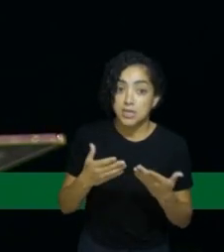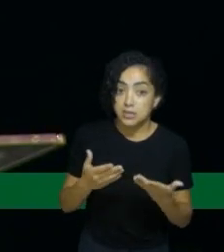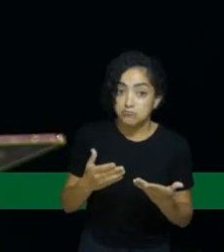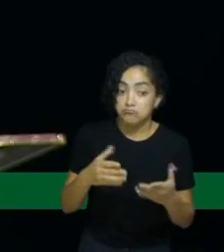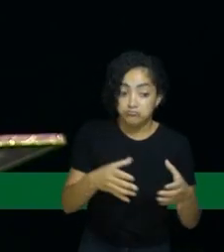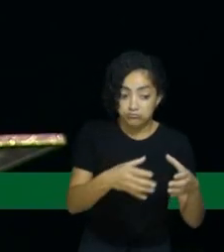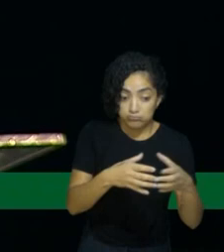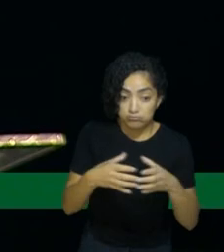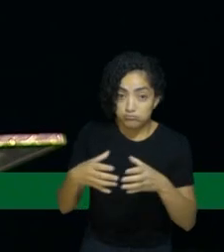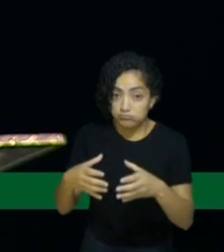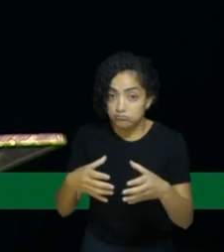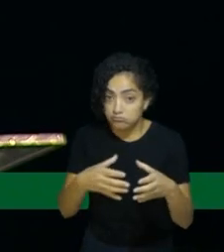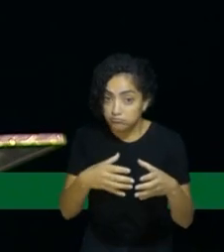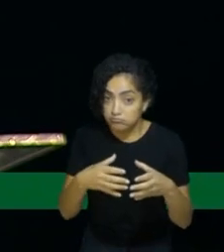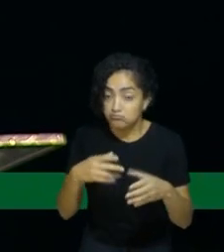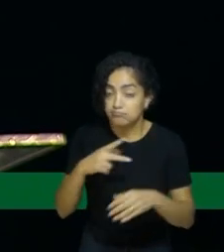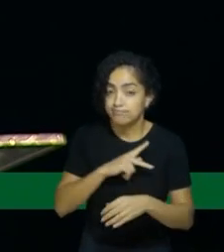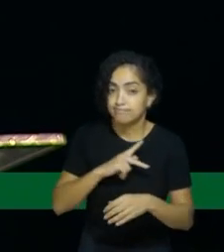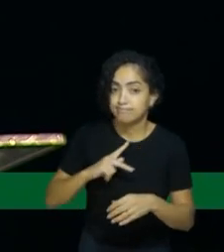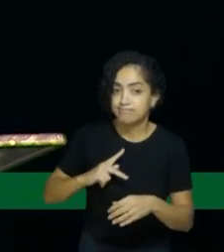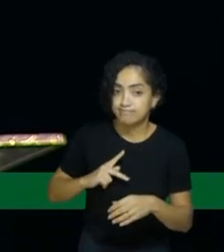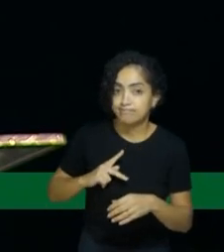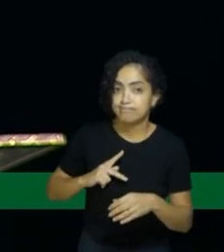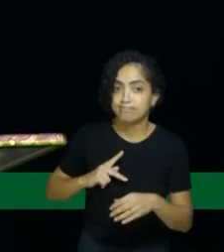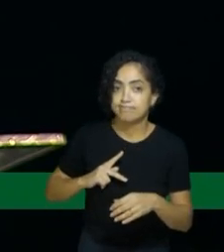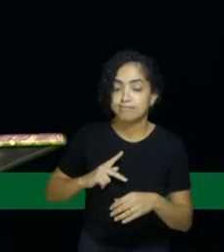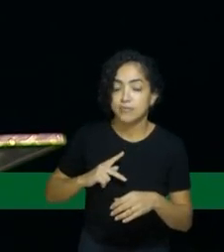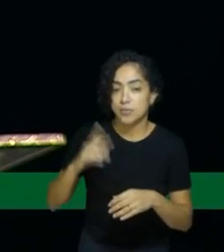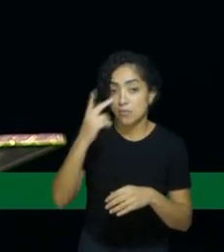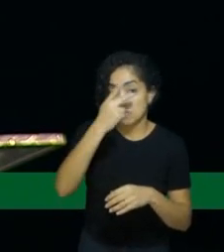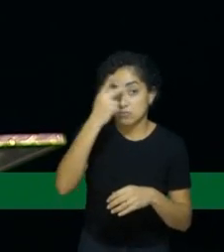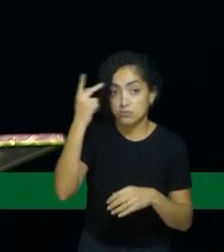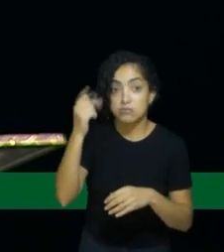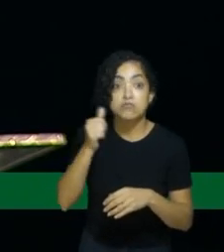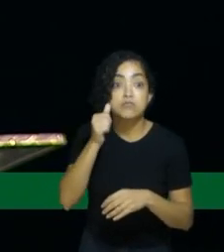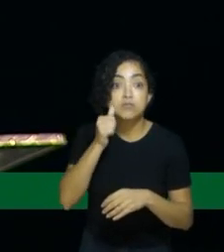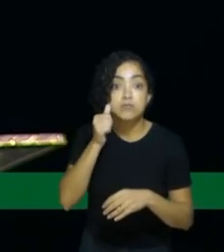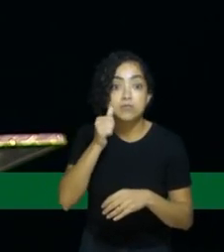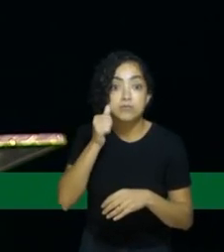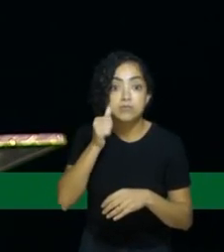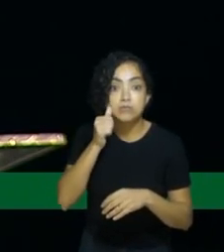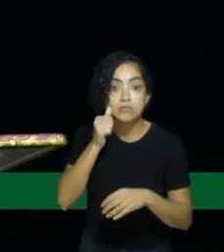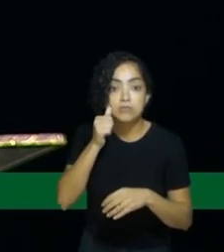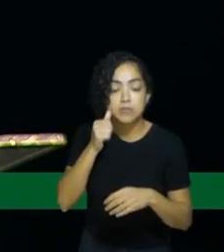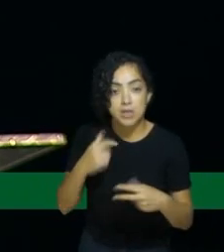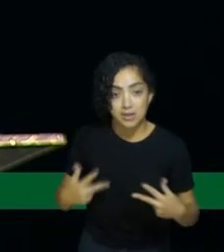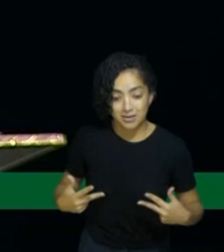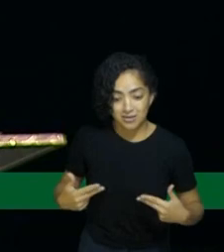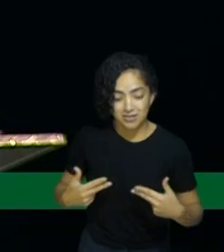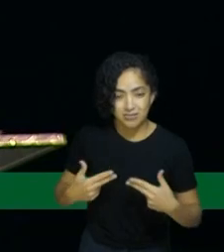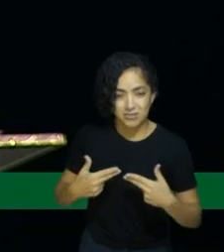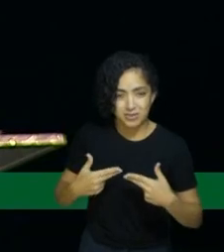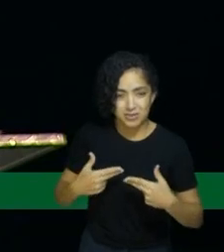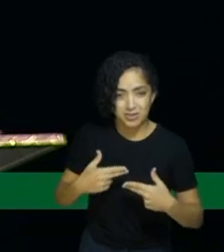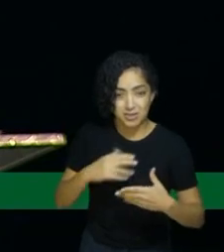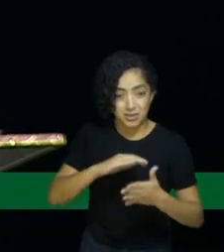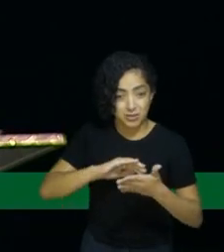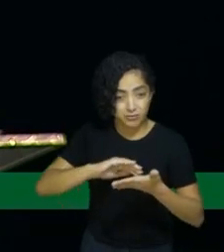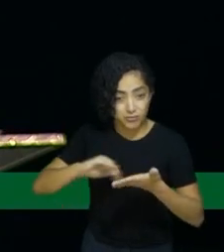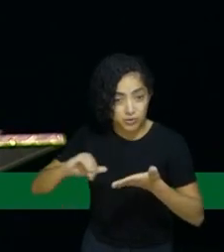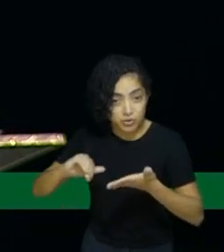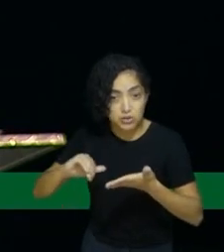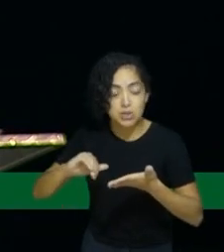redes públicas as pacientes mastectomizadas são acolhidas Pelas